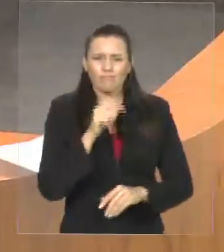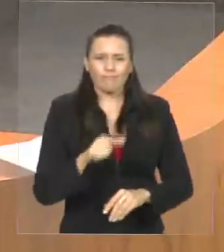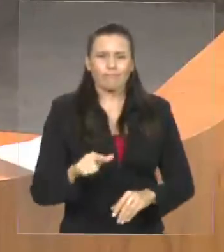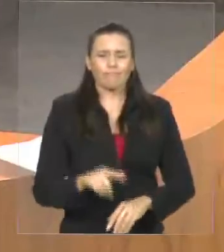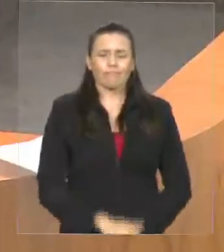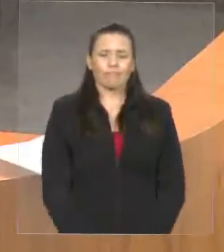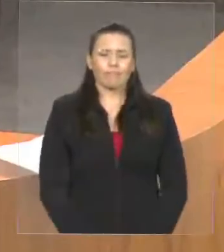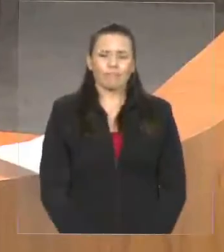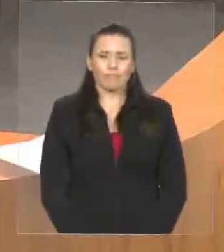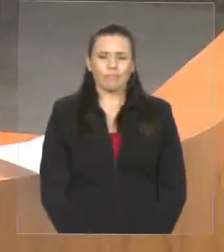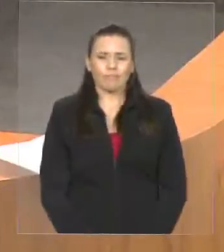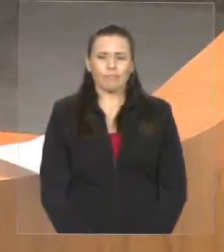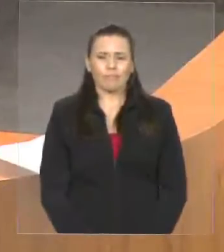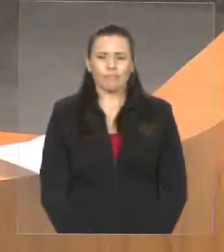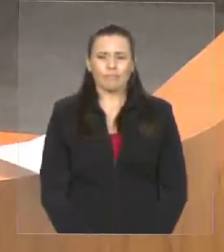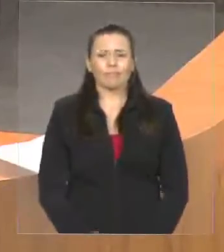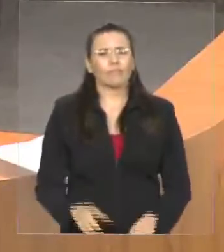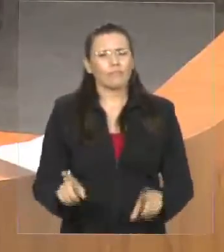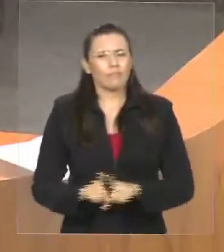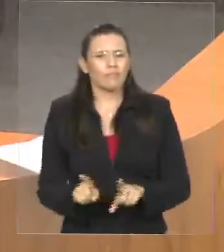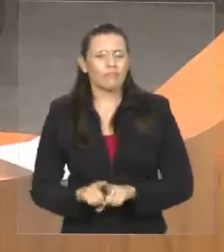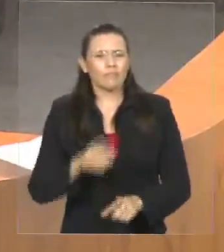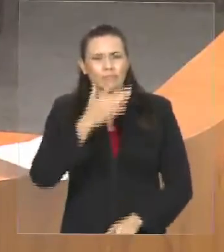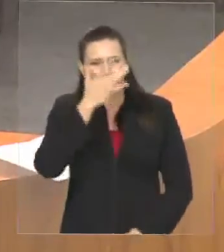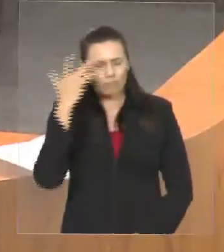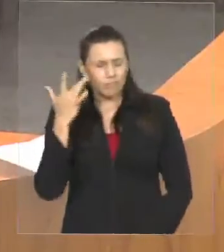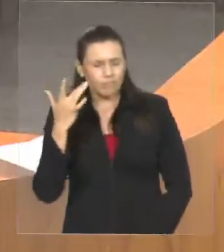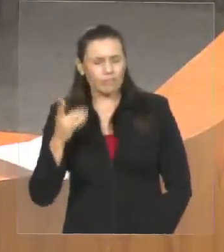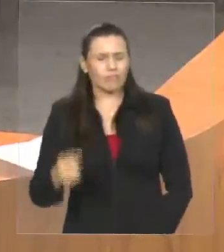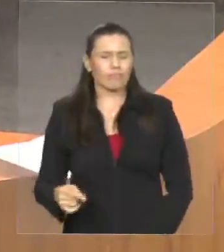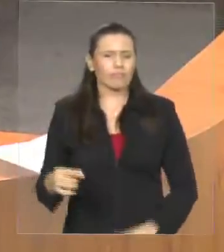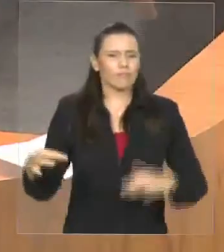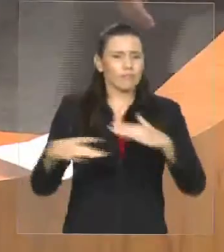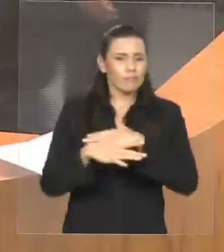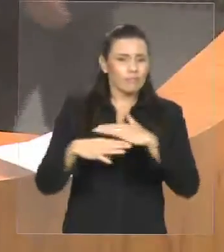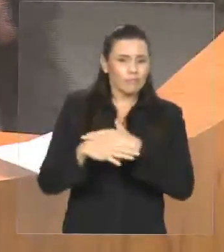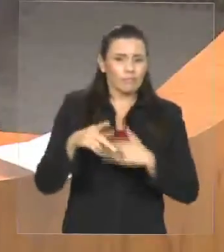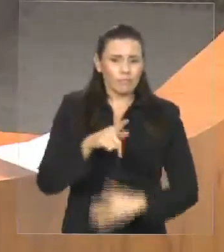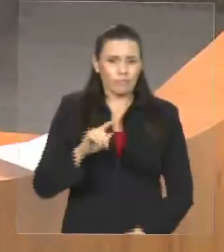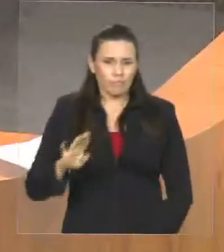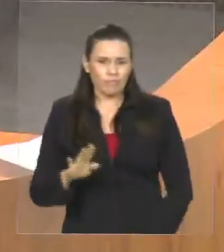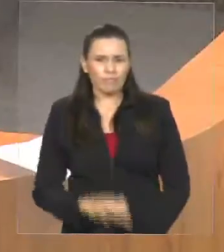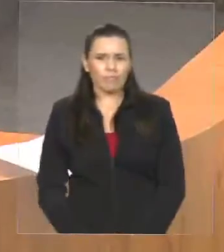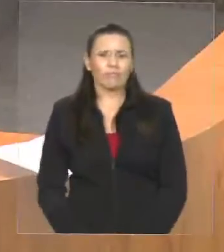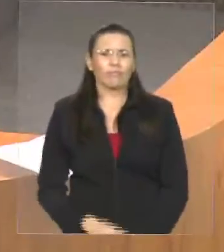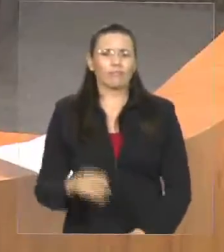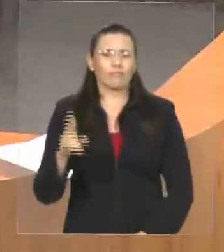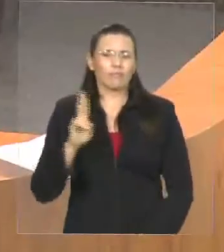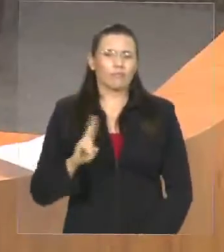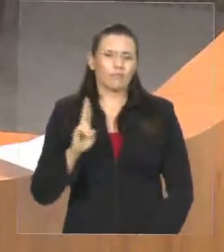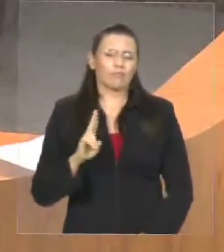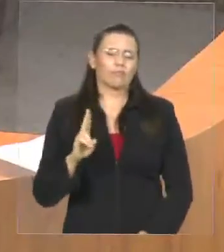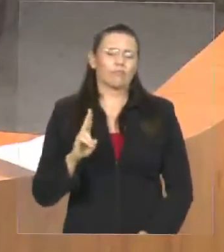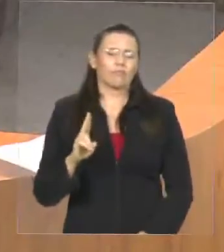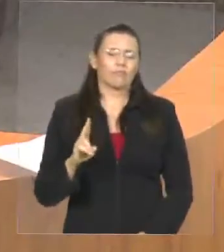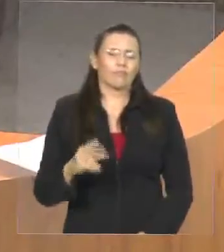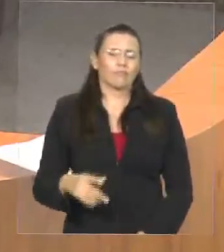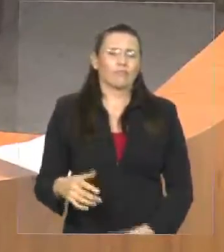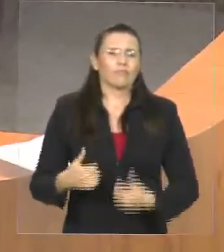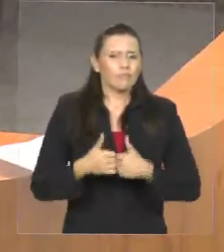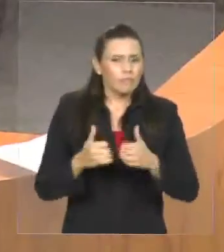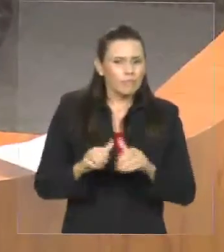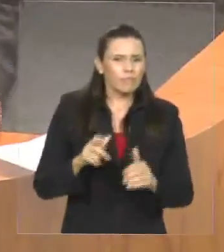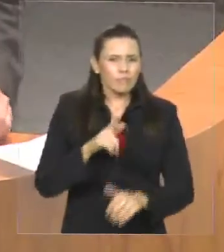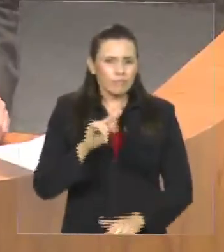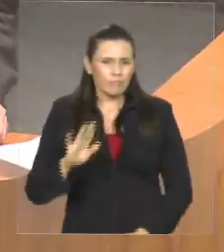só as pessoas que se transportam, como o transporte das pessoas através de táxis, de mototáxis, que utilizam